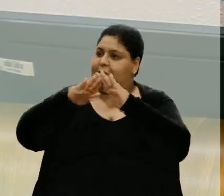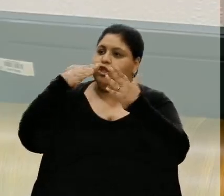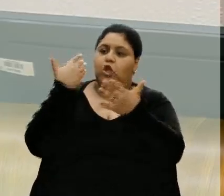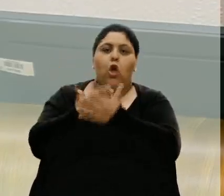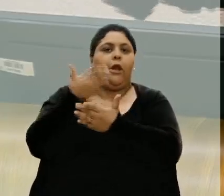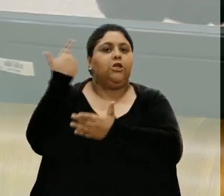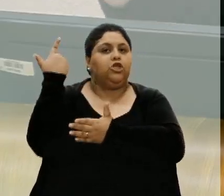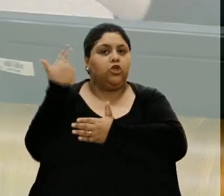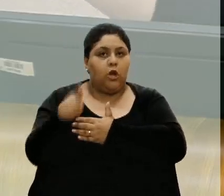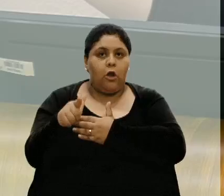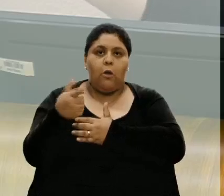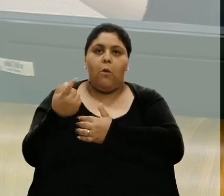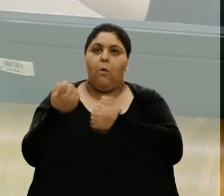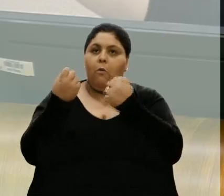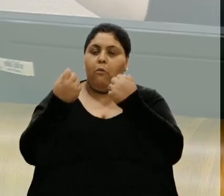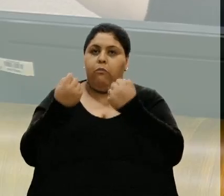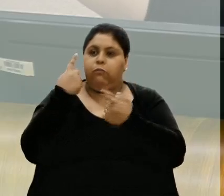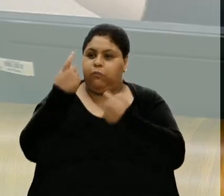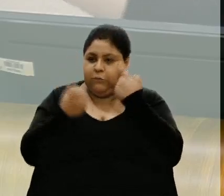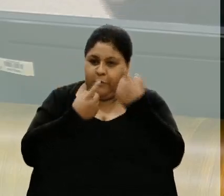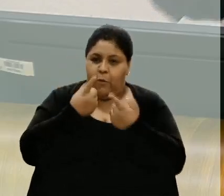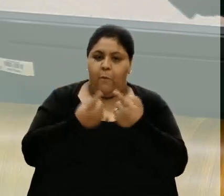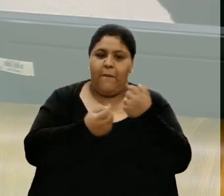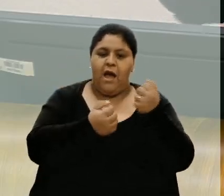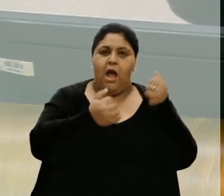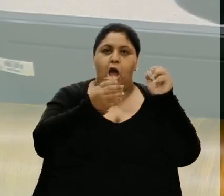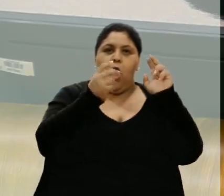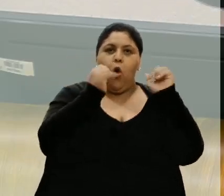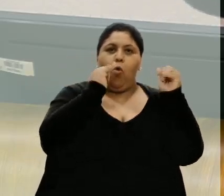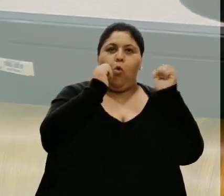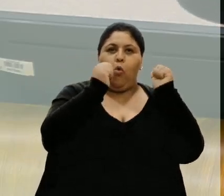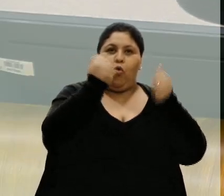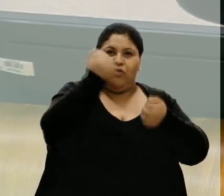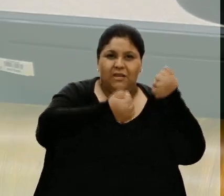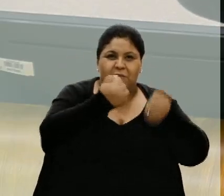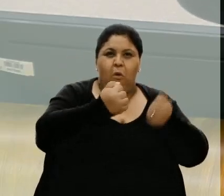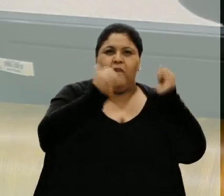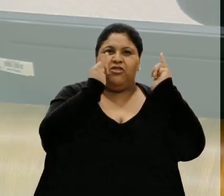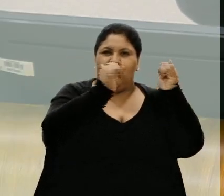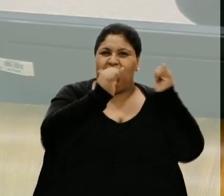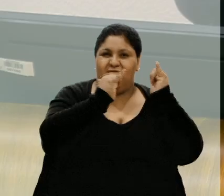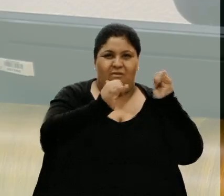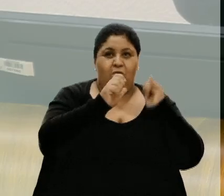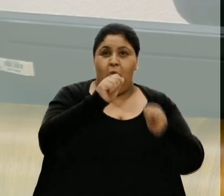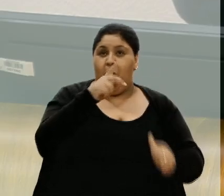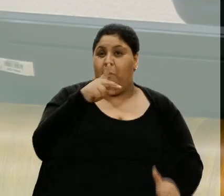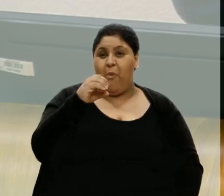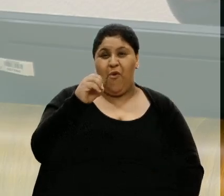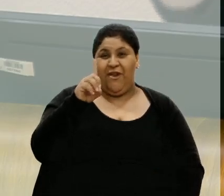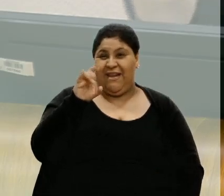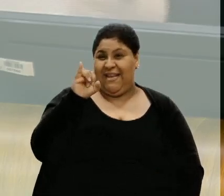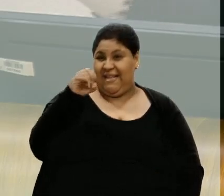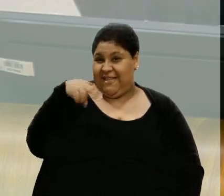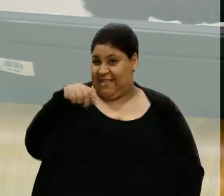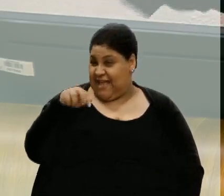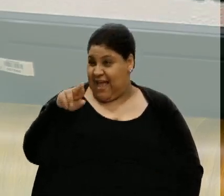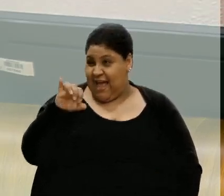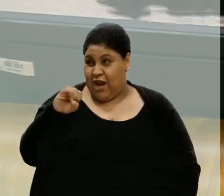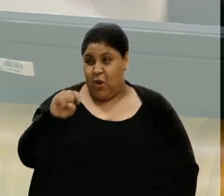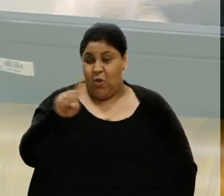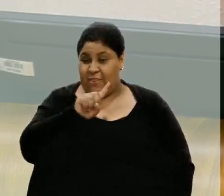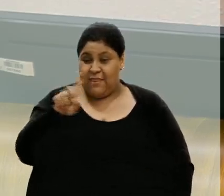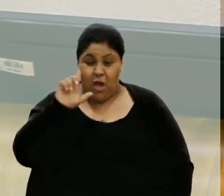ter que se preocupar com a questão do transporte, que Apolinário nem isso não conseguiram, tá? E aí chegaram